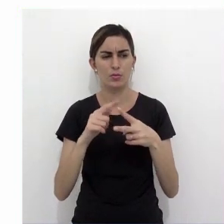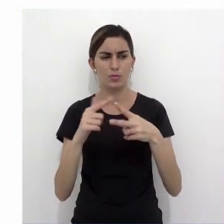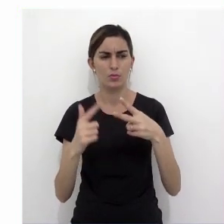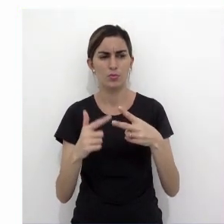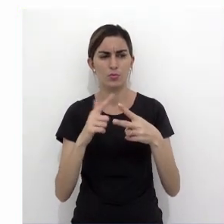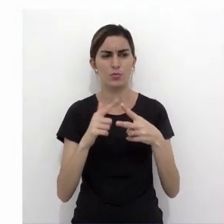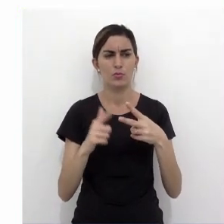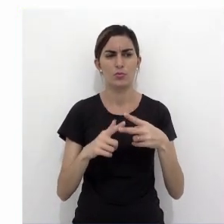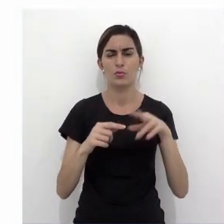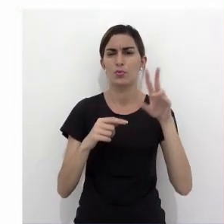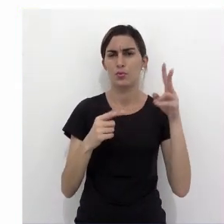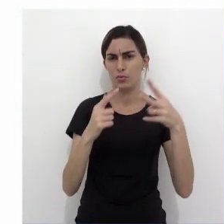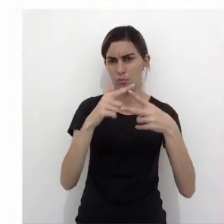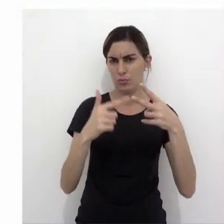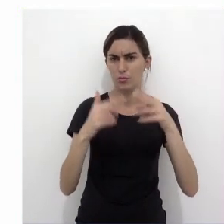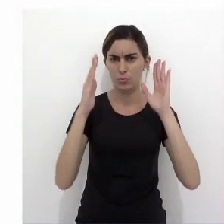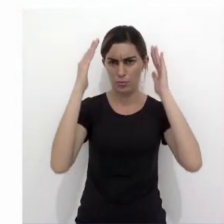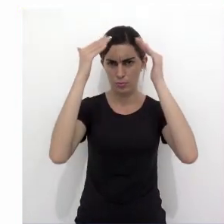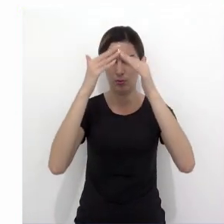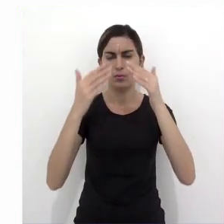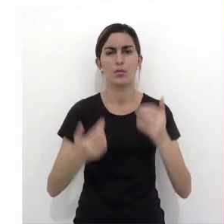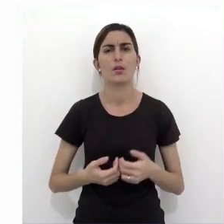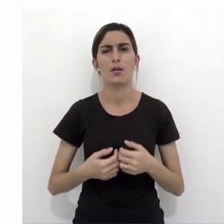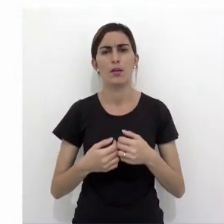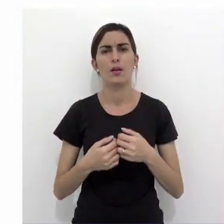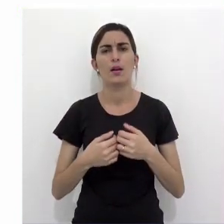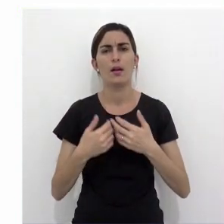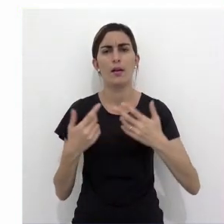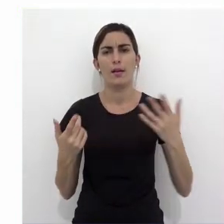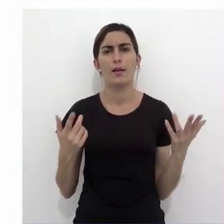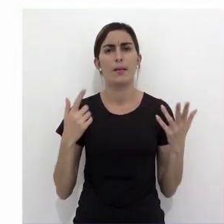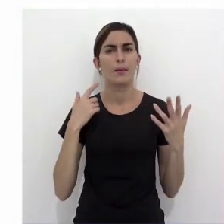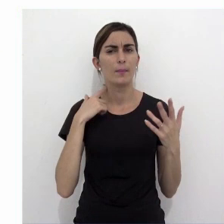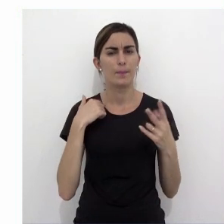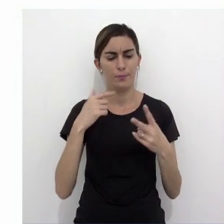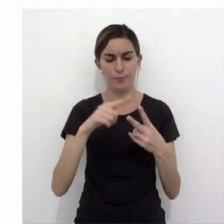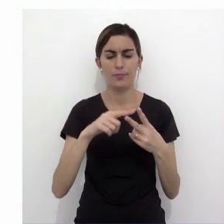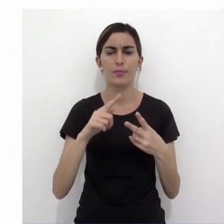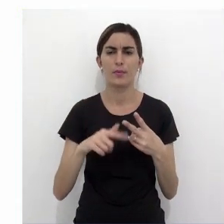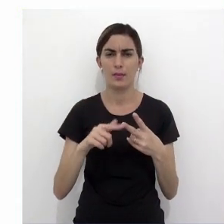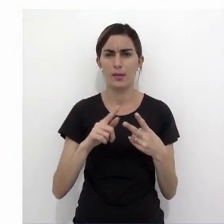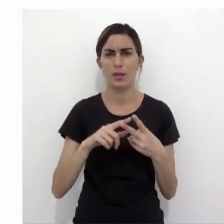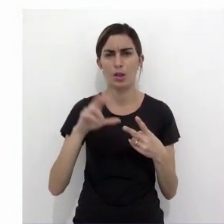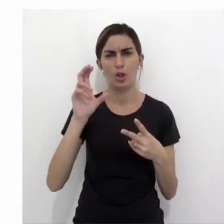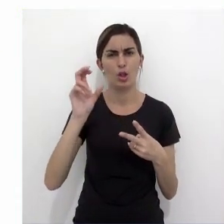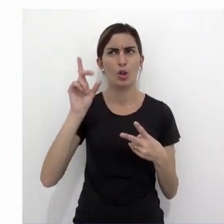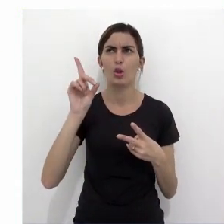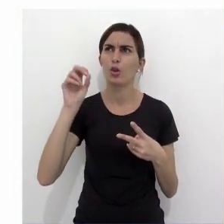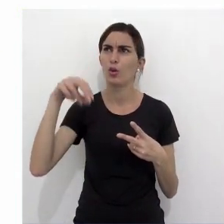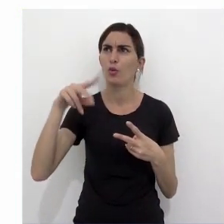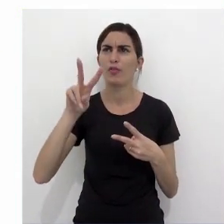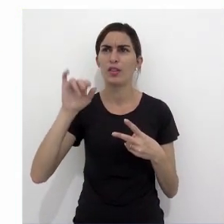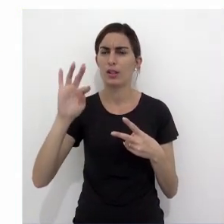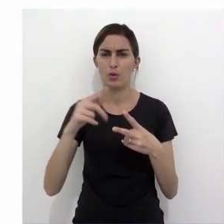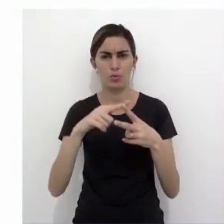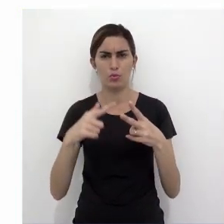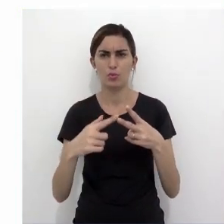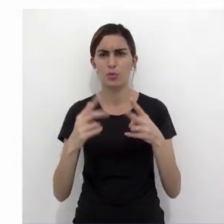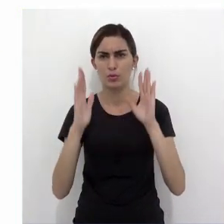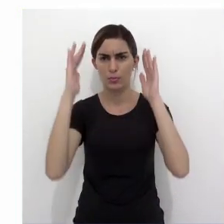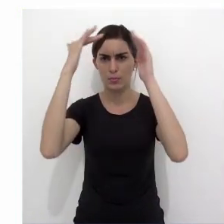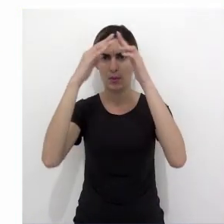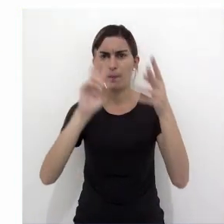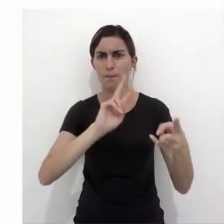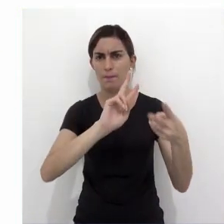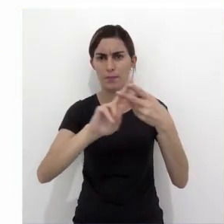Macedo, bispo de Belém, e o Dom Vital, aqui de Olinda, foram presos por descumprir,